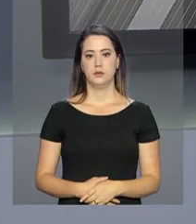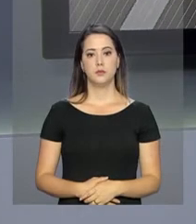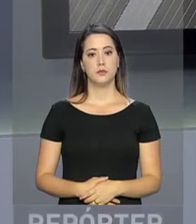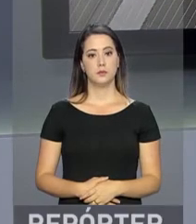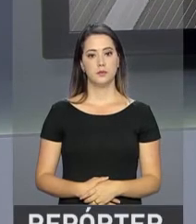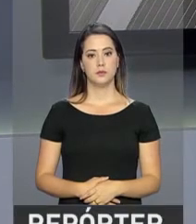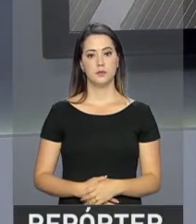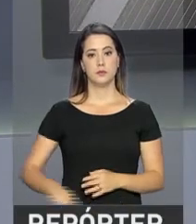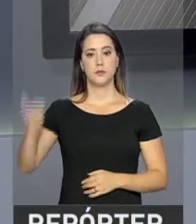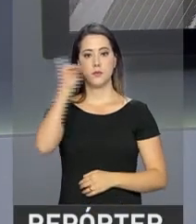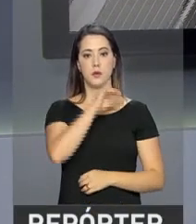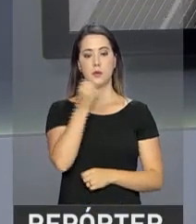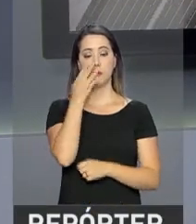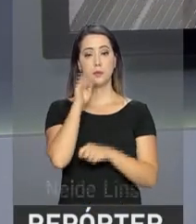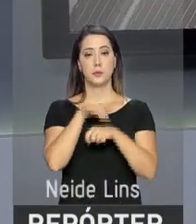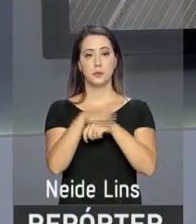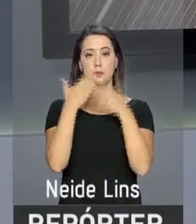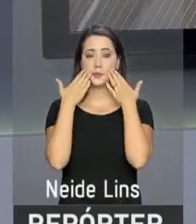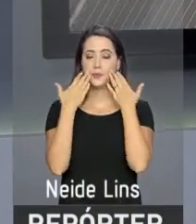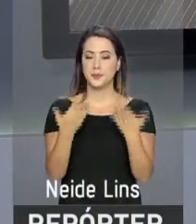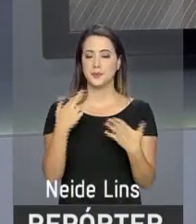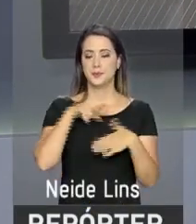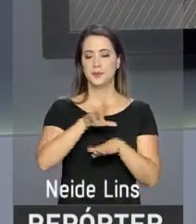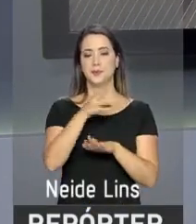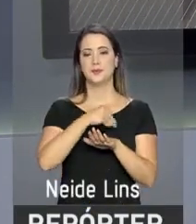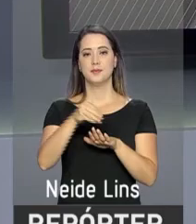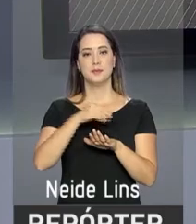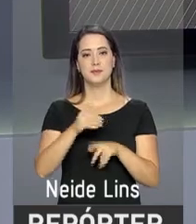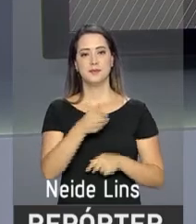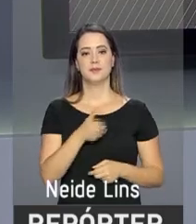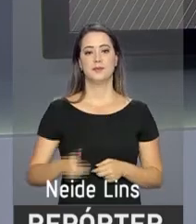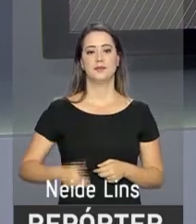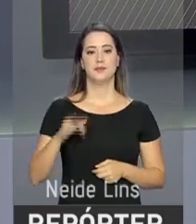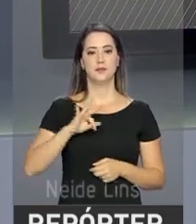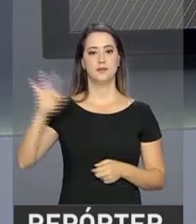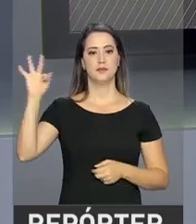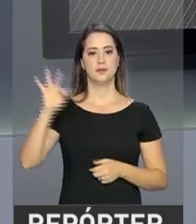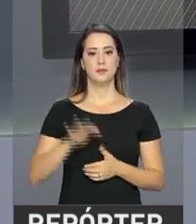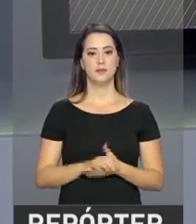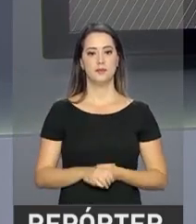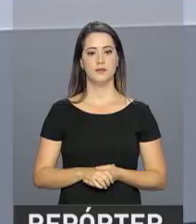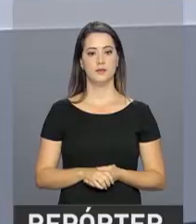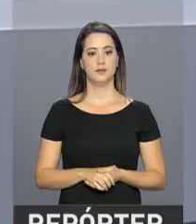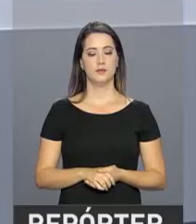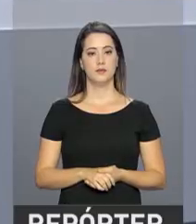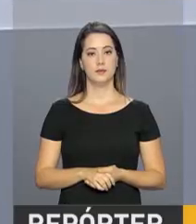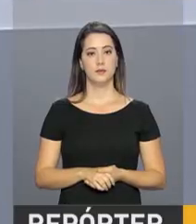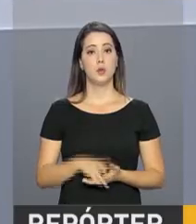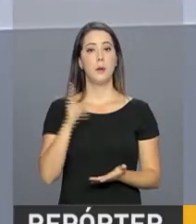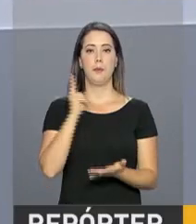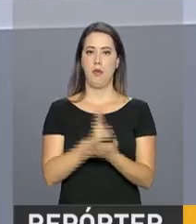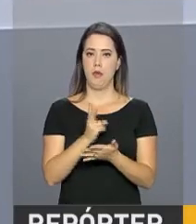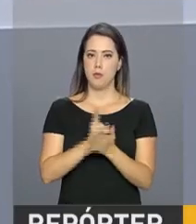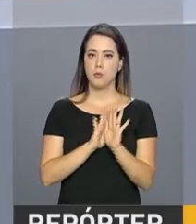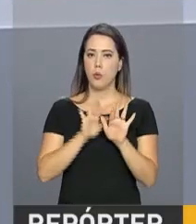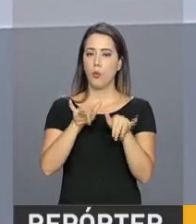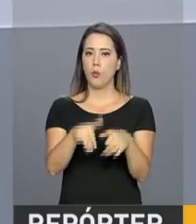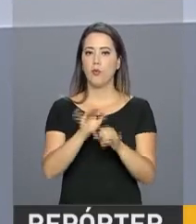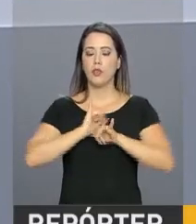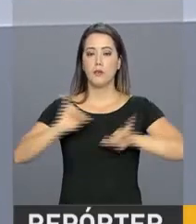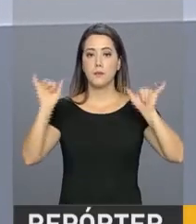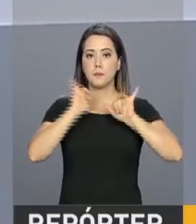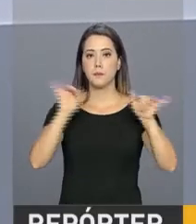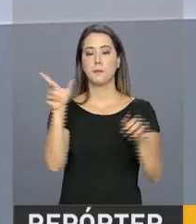olá boa noite no ar o repórter nbr com as notícias do governo federal mesmo com o encerramento da campanha